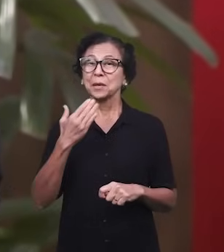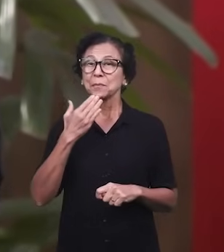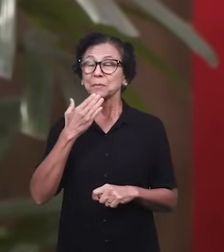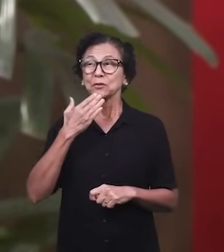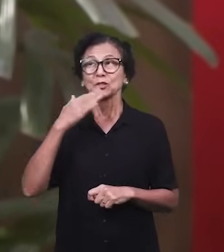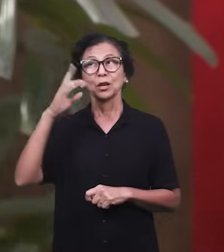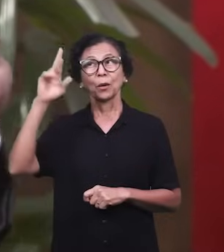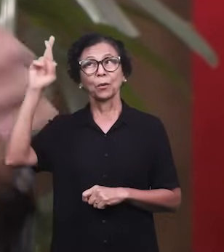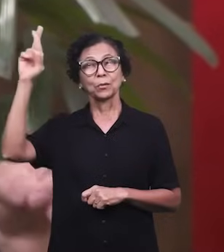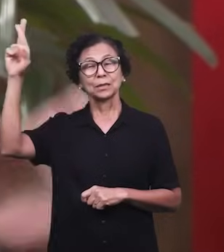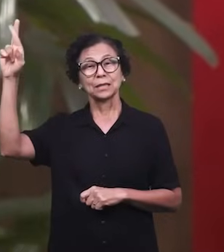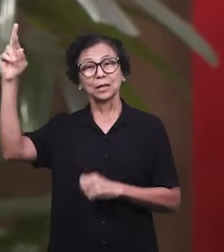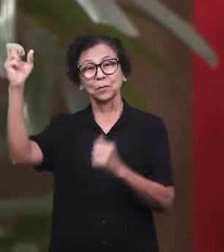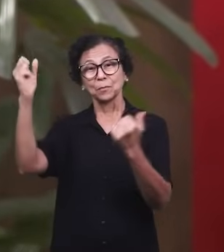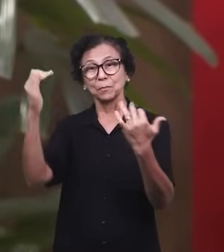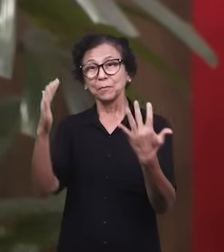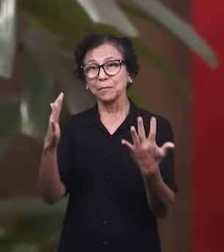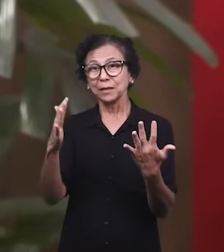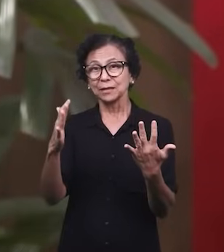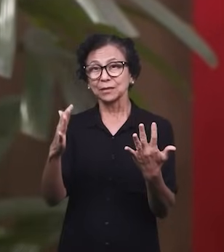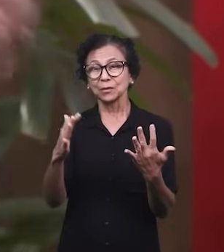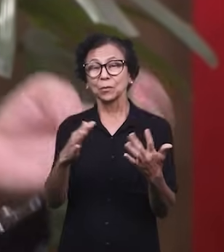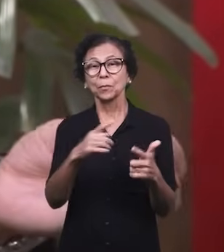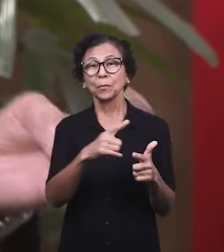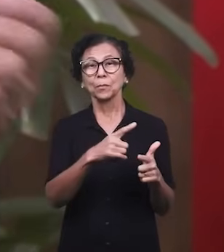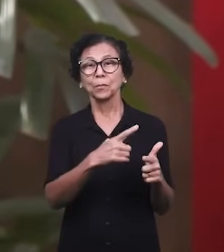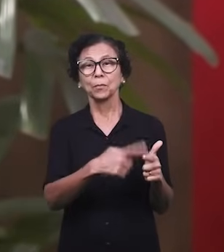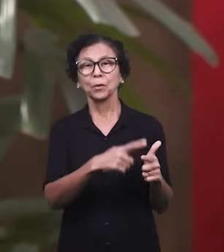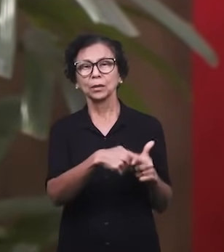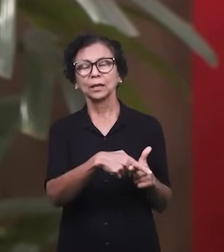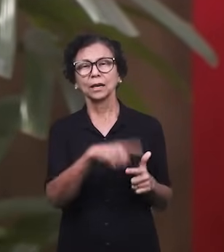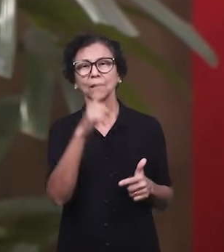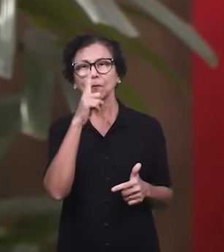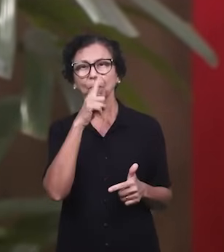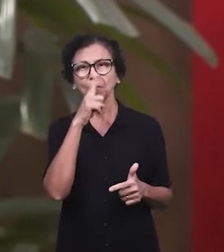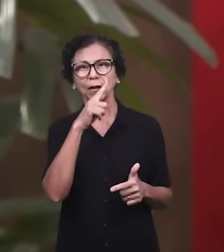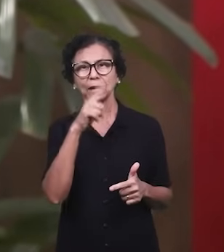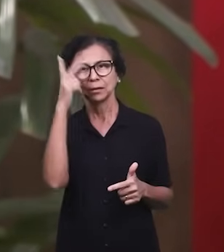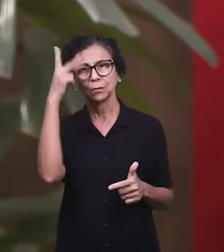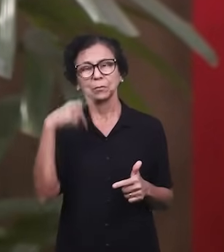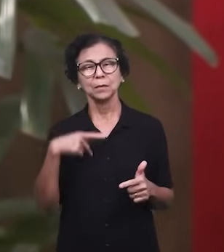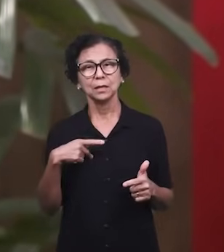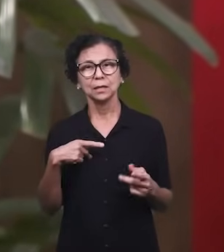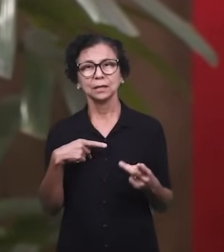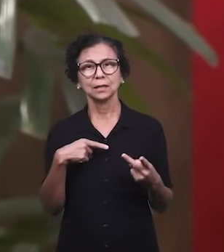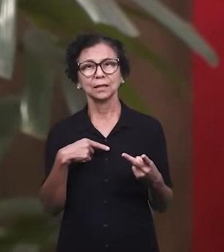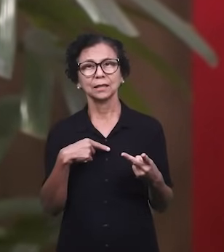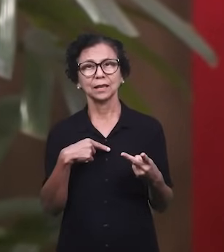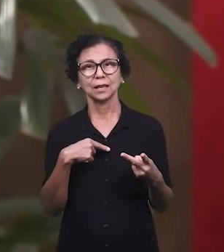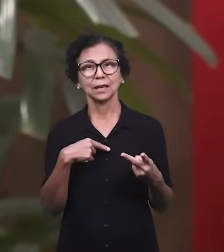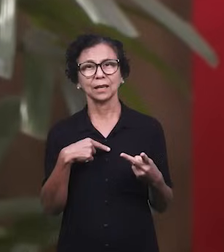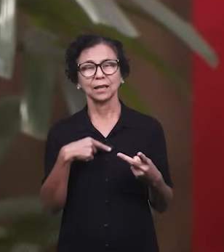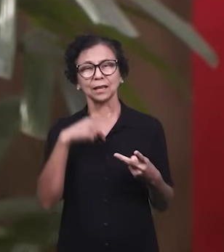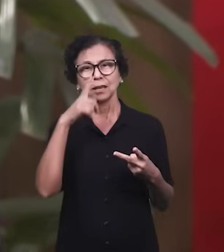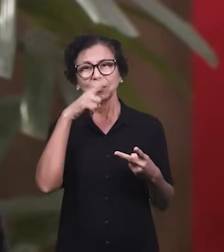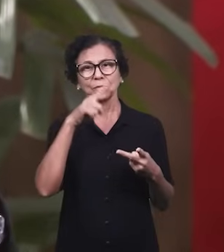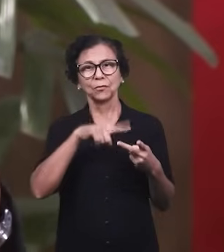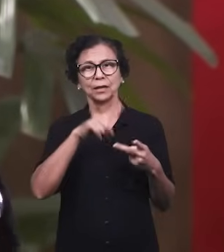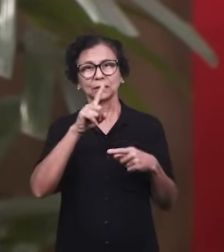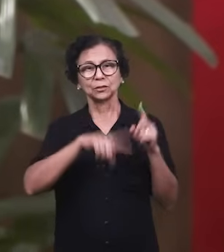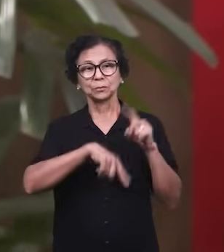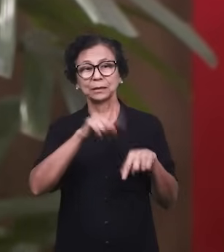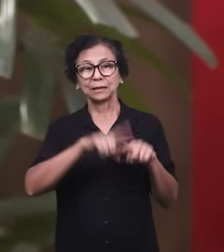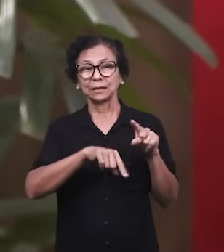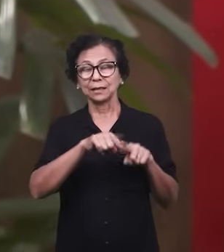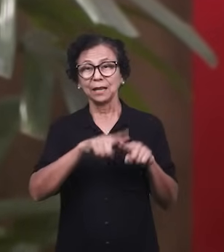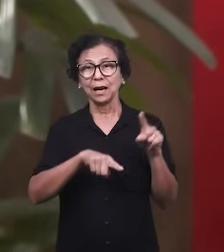situação. Por quê? Porque existem falhas. Falha humana, falha de equipamentos. Então, nós devemos orar ao Senhor.